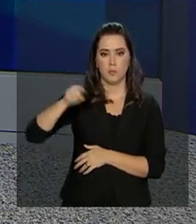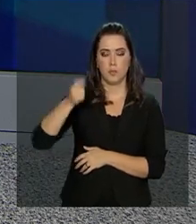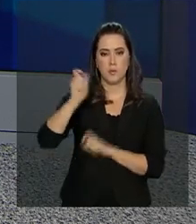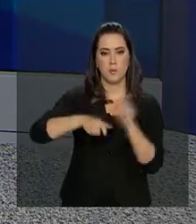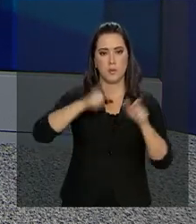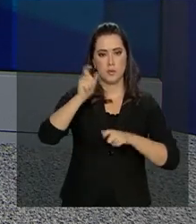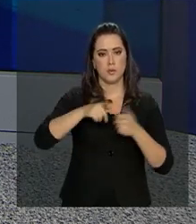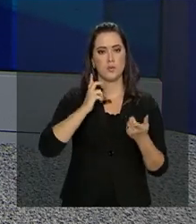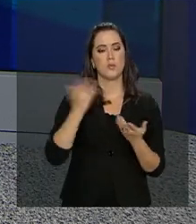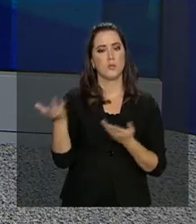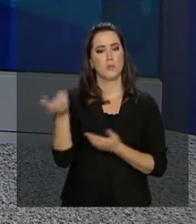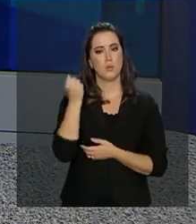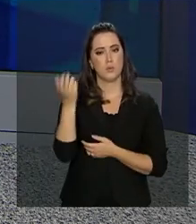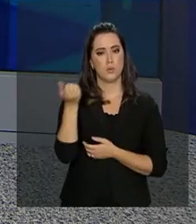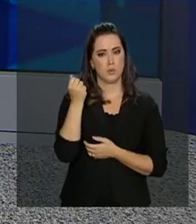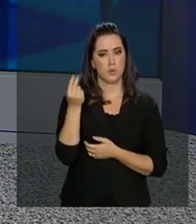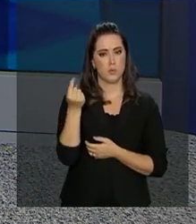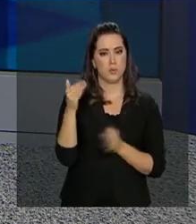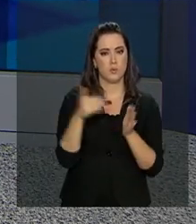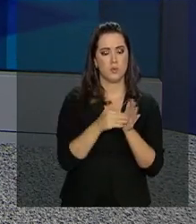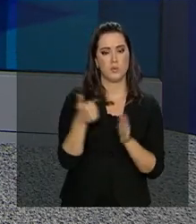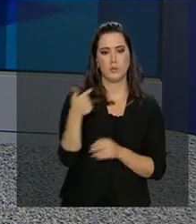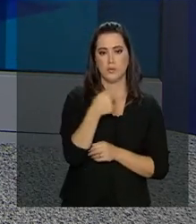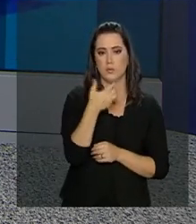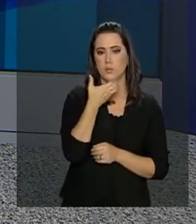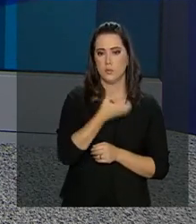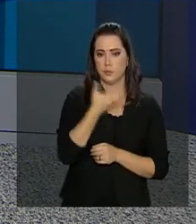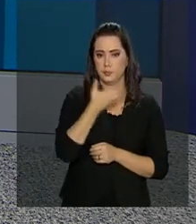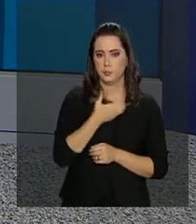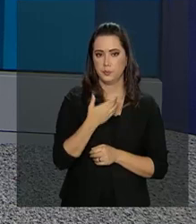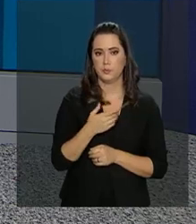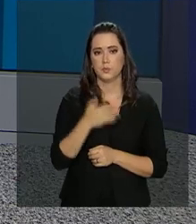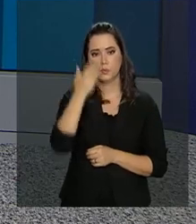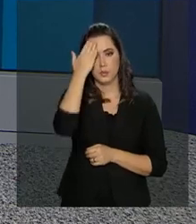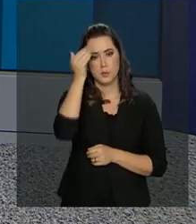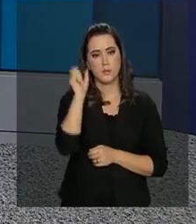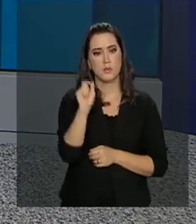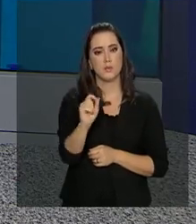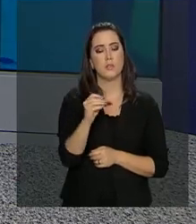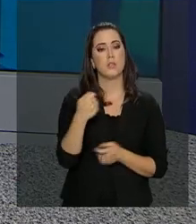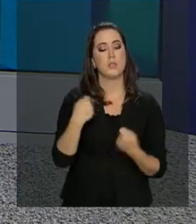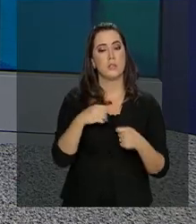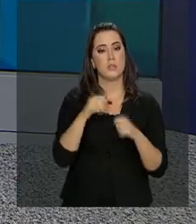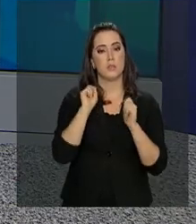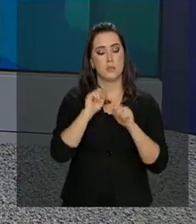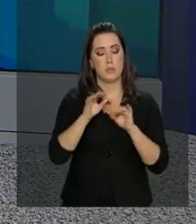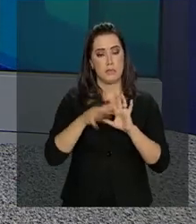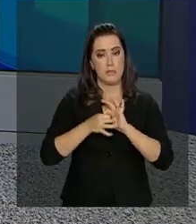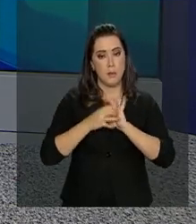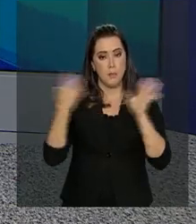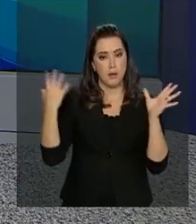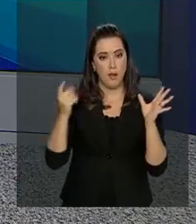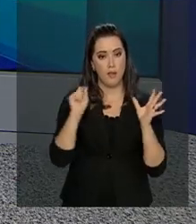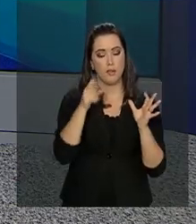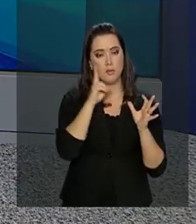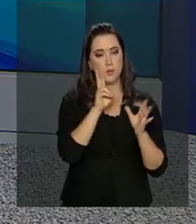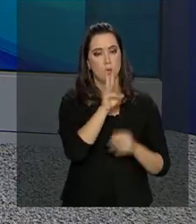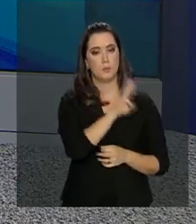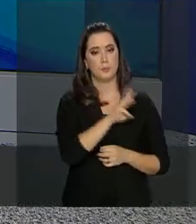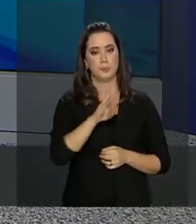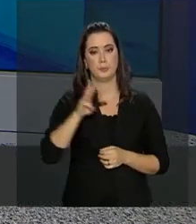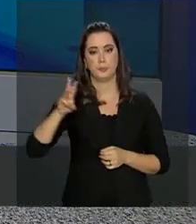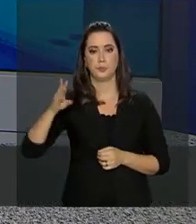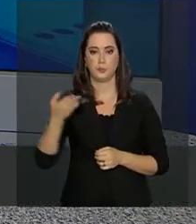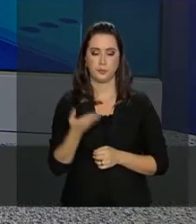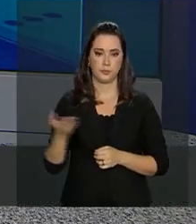mil contribuintes devem receber o dinheiro até 17 de dezembro. Para saber se teve a declaração liberada, basta